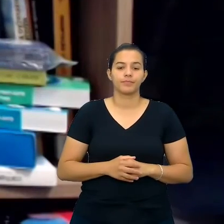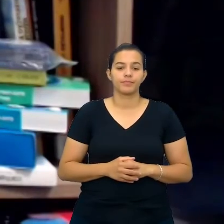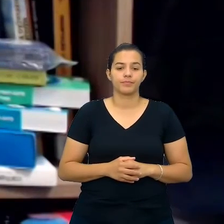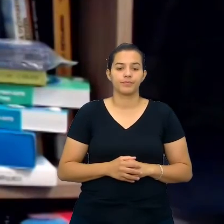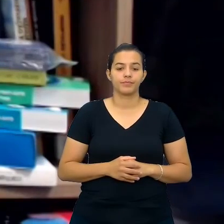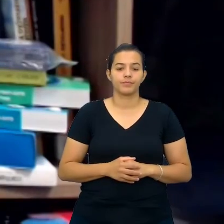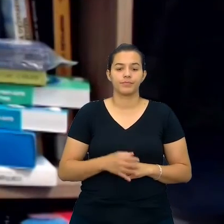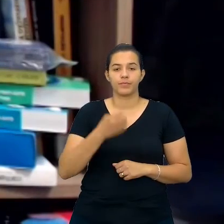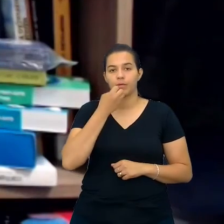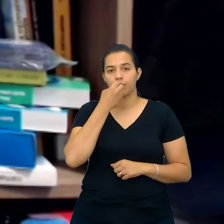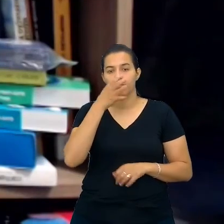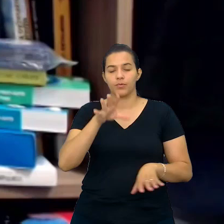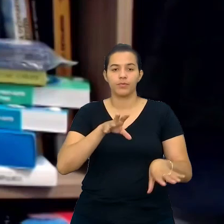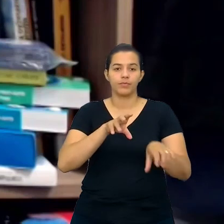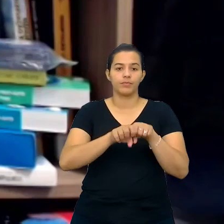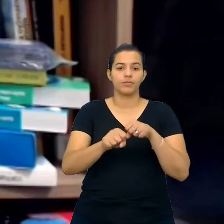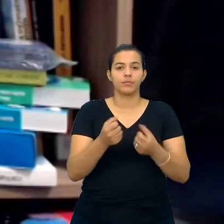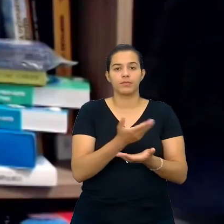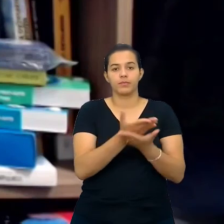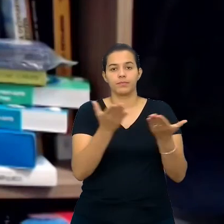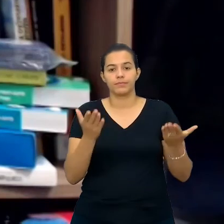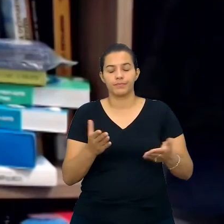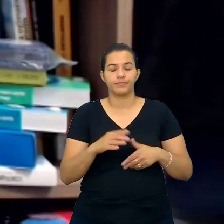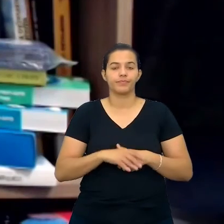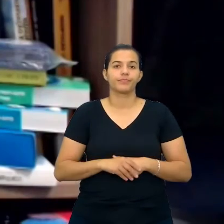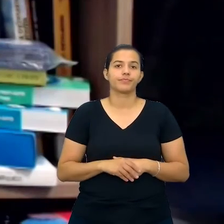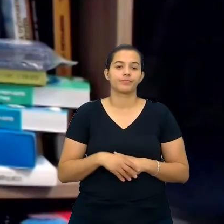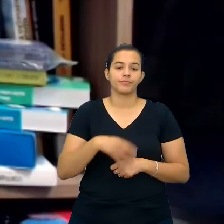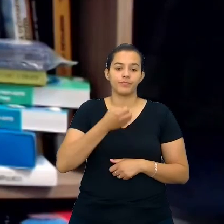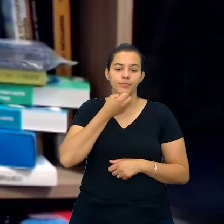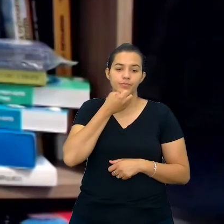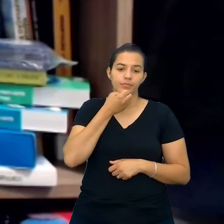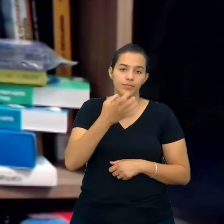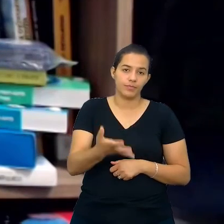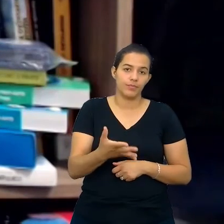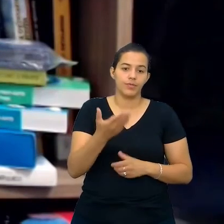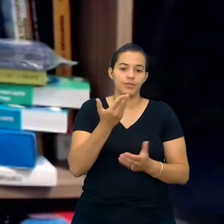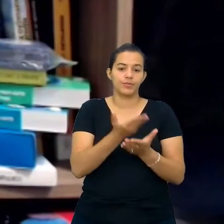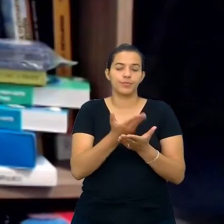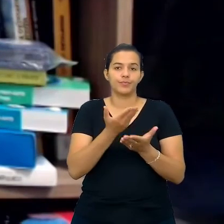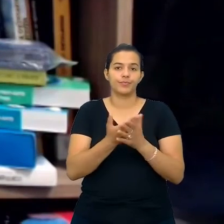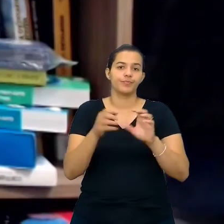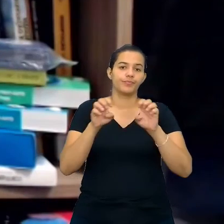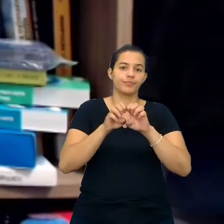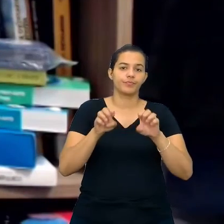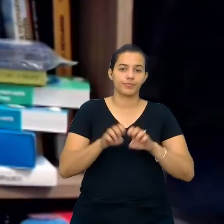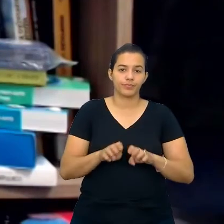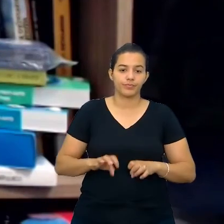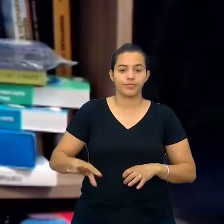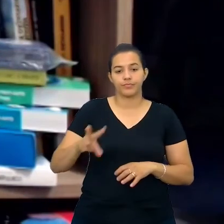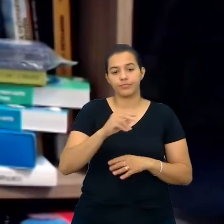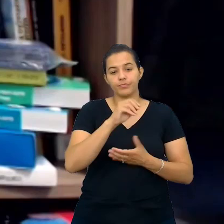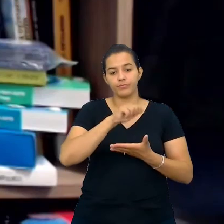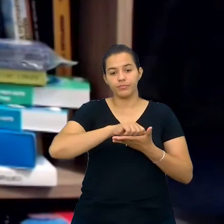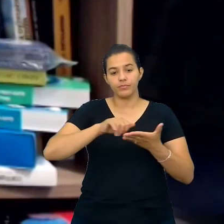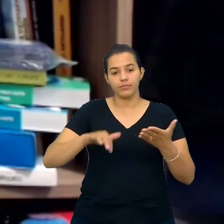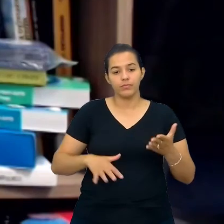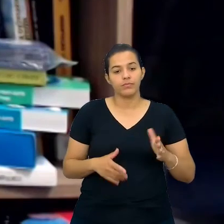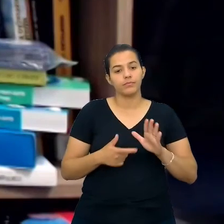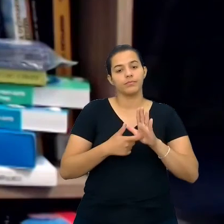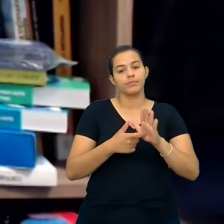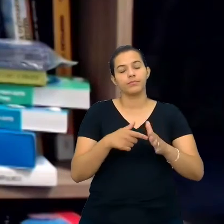Uma boa formação para vocês, né? Uma boa estruturação das atividades